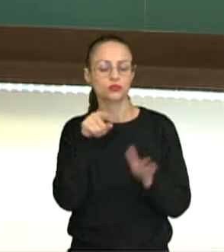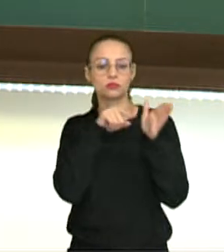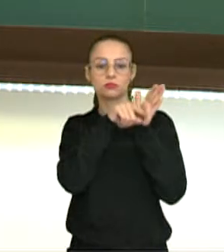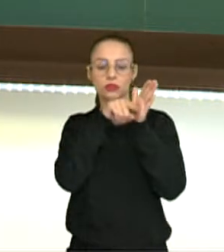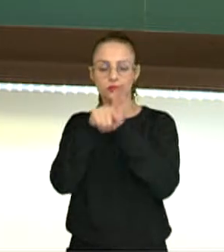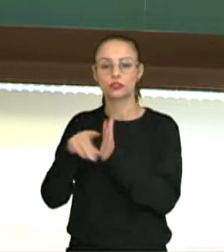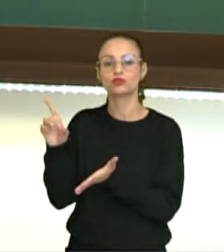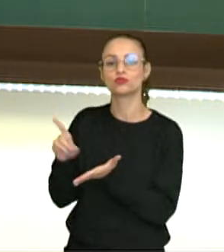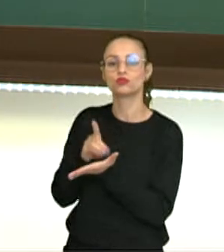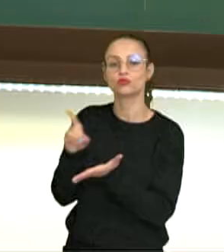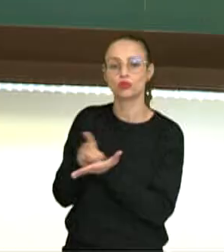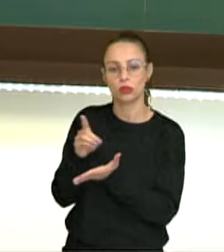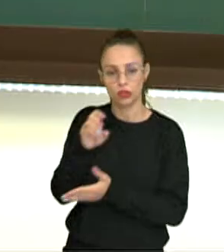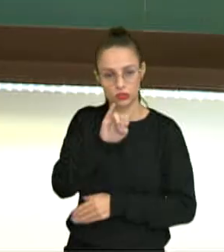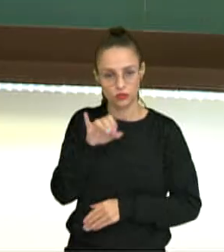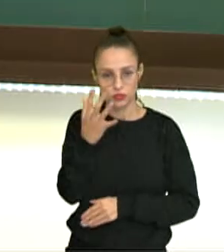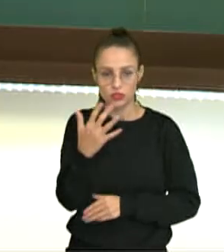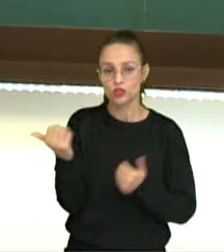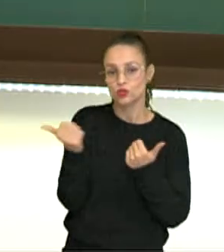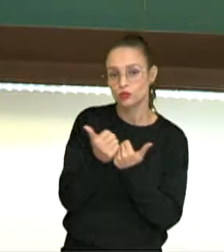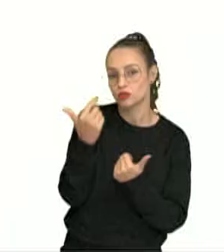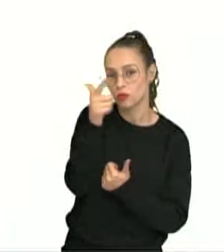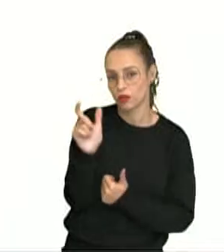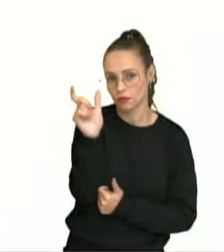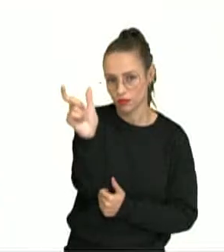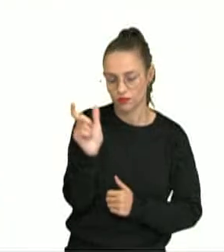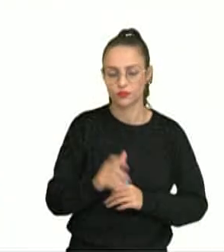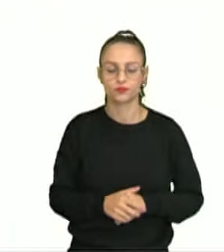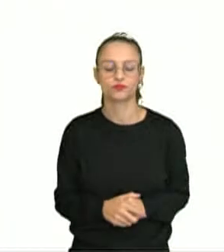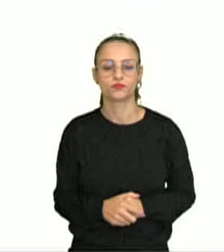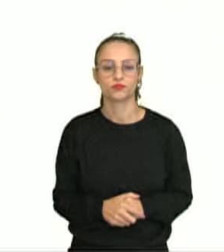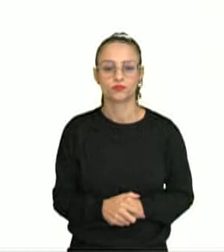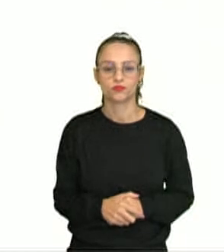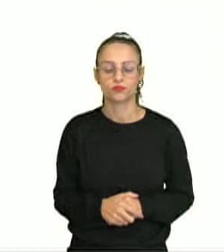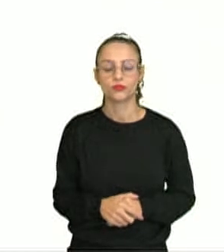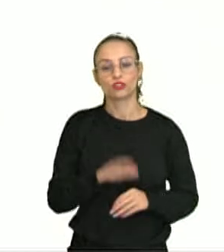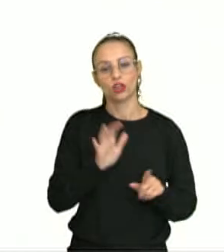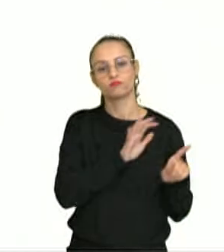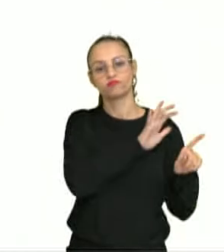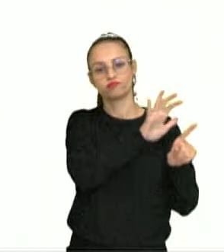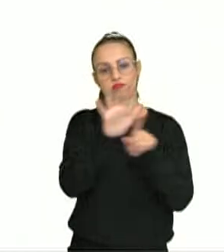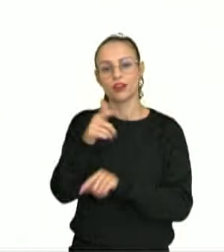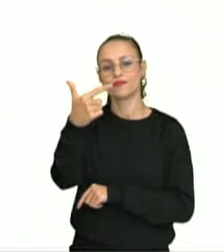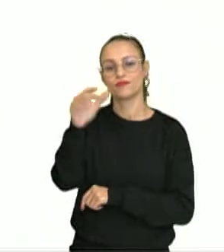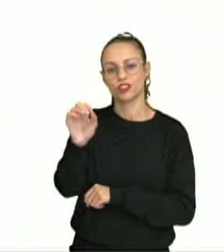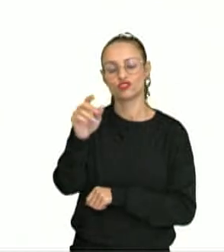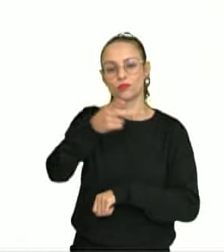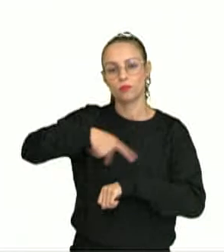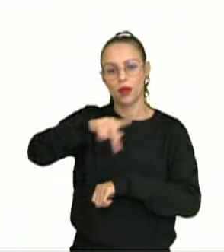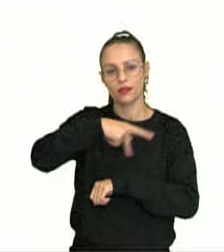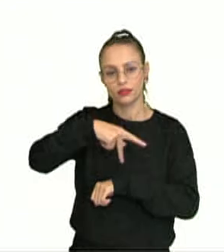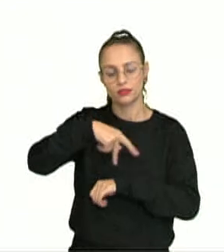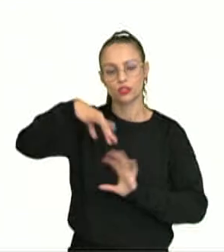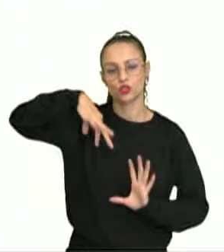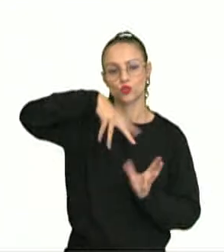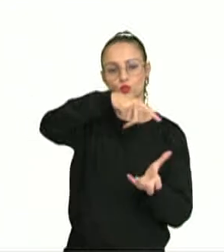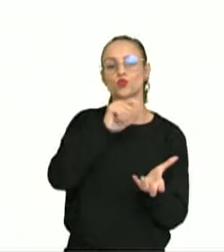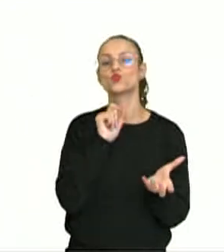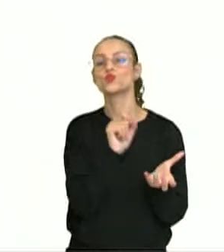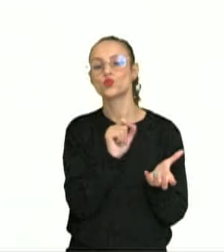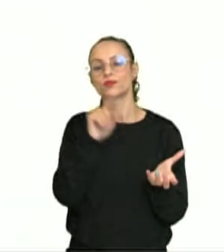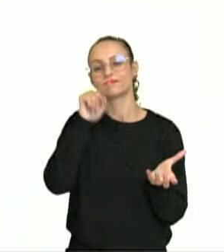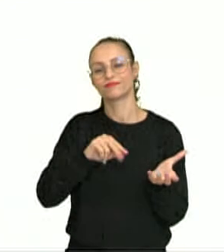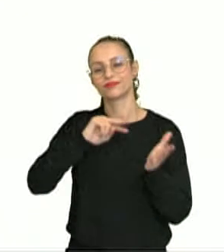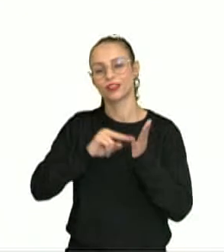no dicionário, se você quiser trocá-la. Já atinge cerca de 20 países no mundo, ou seja, 40%